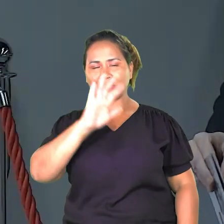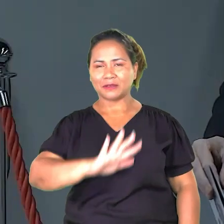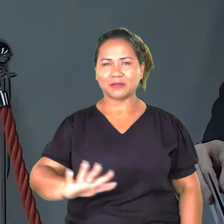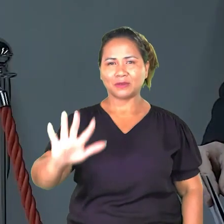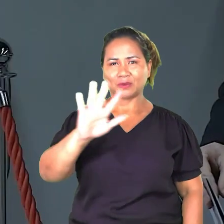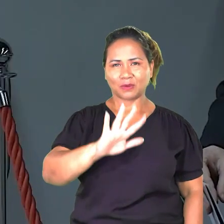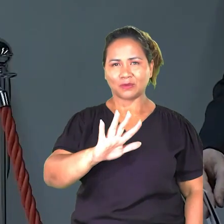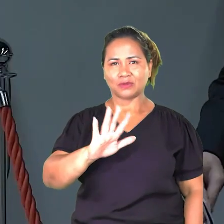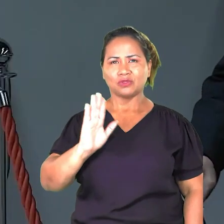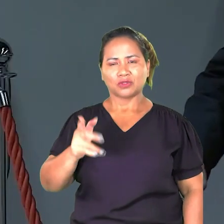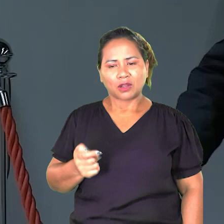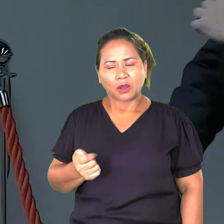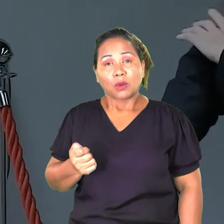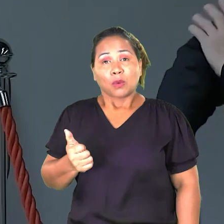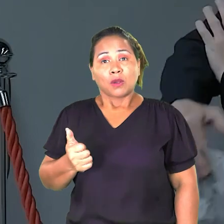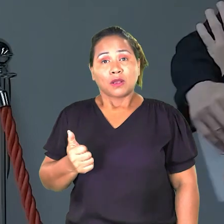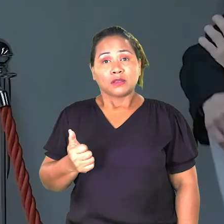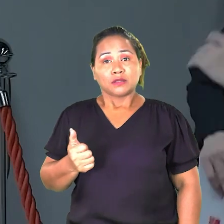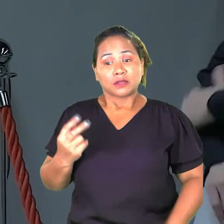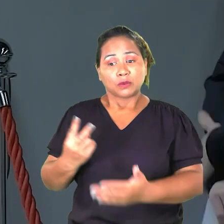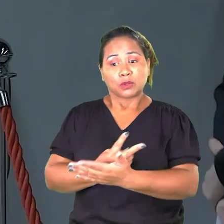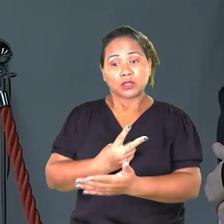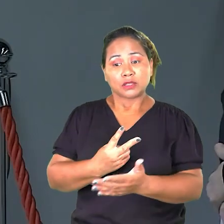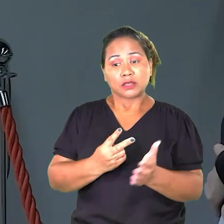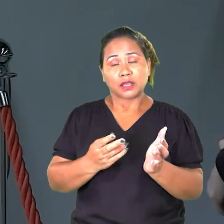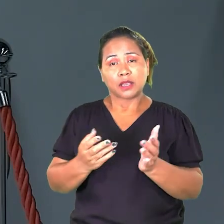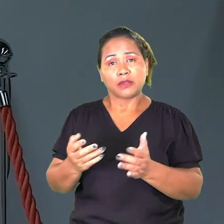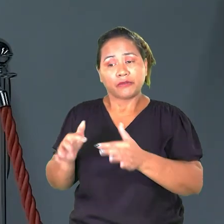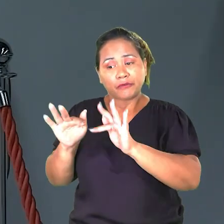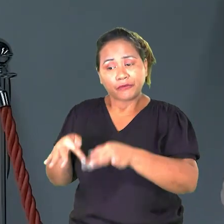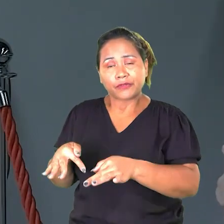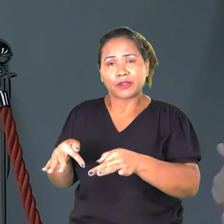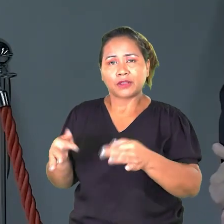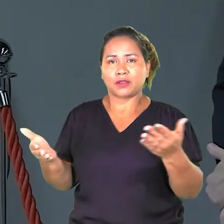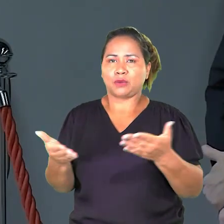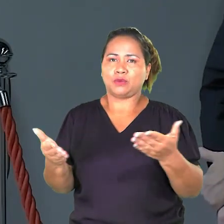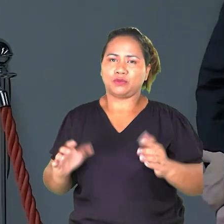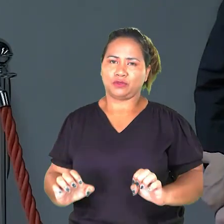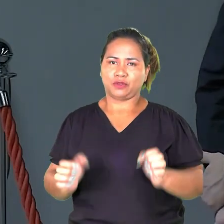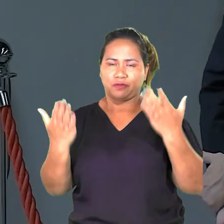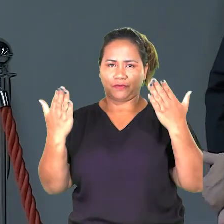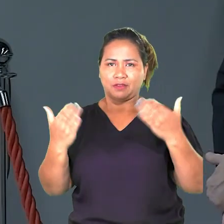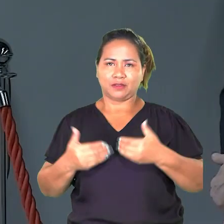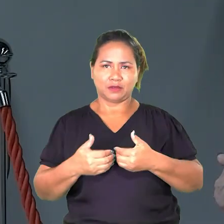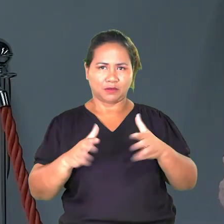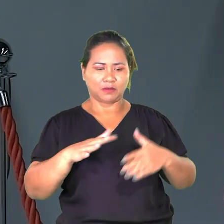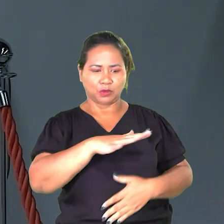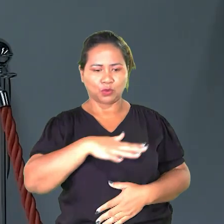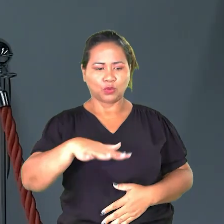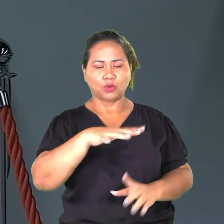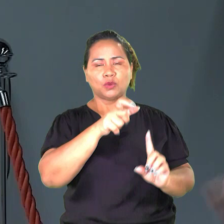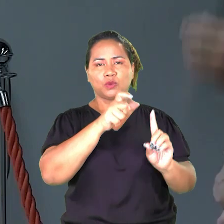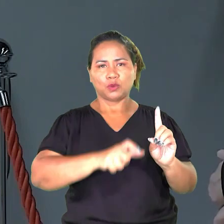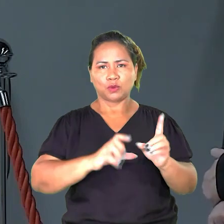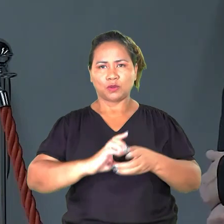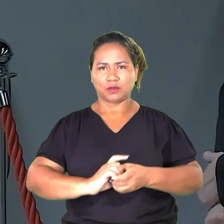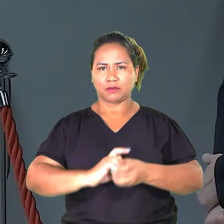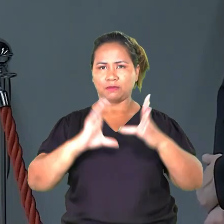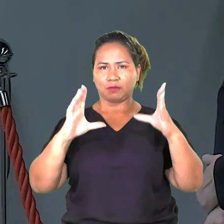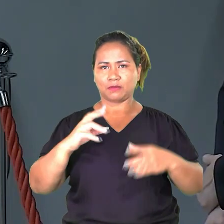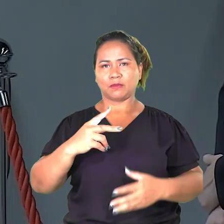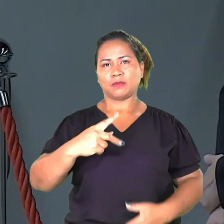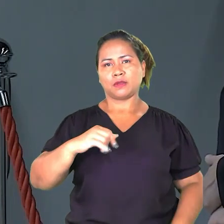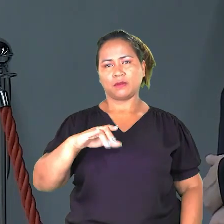Senhoras e Cerimonialista senhores, Edu Garcia. estamos nos encaminhando para o ato final desta solenidade de inauguração do